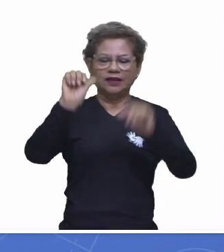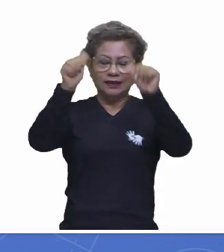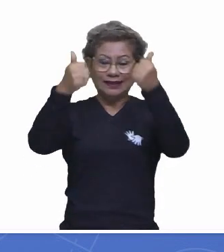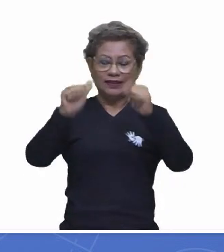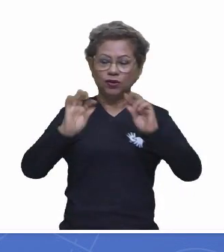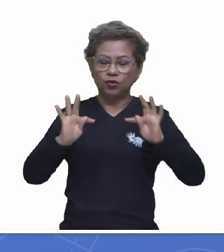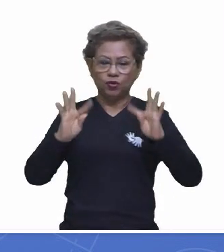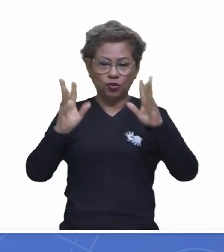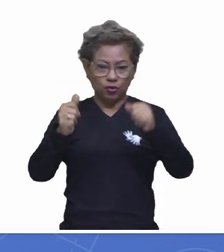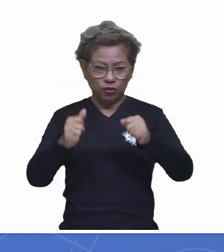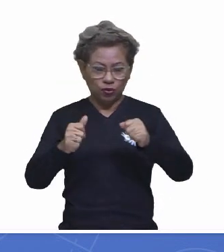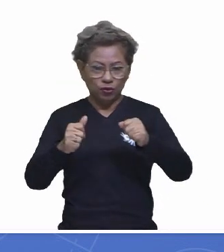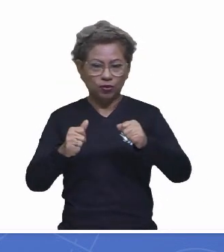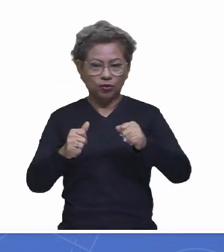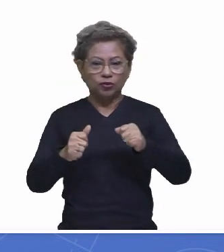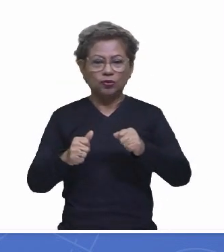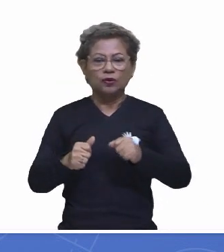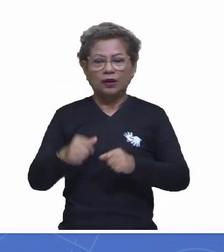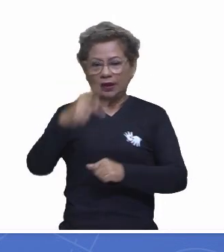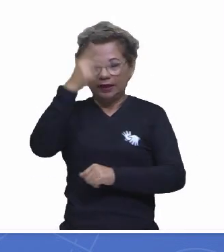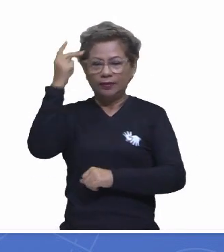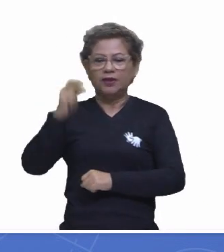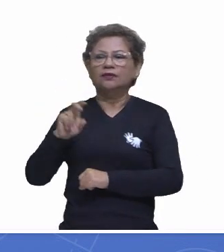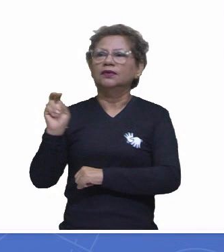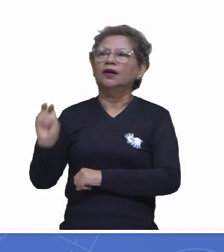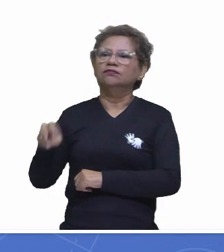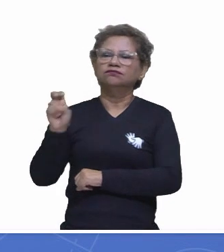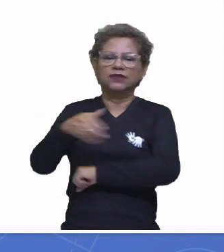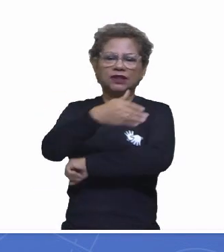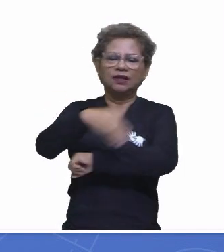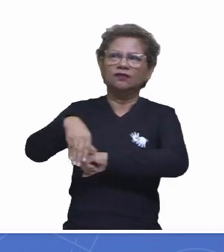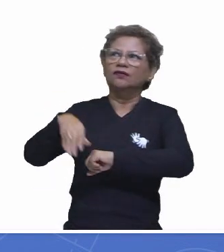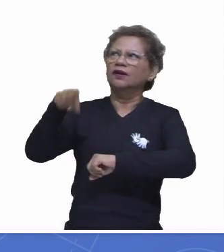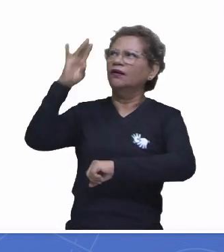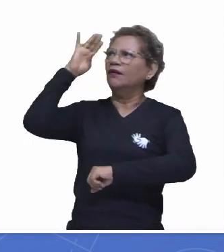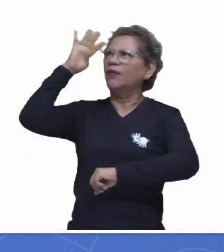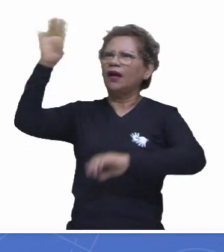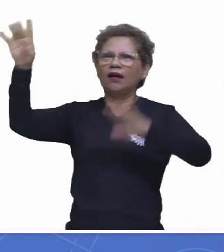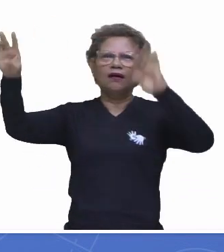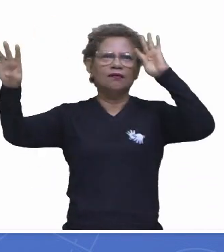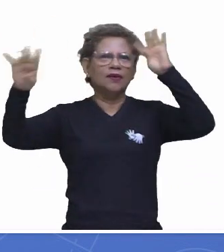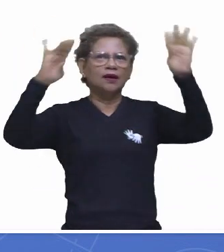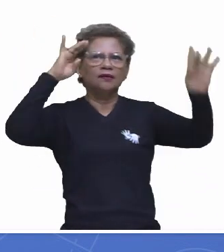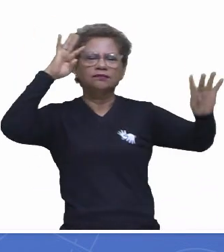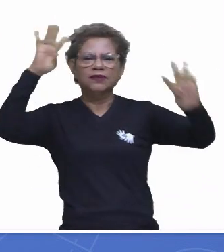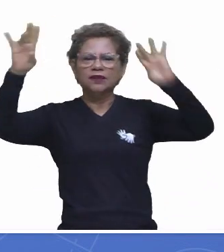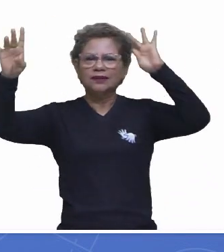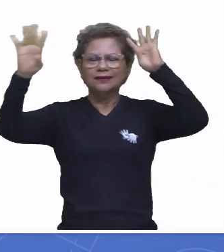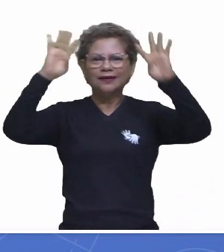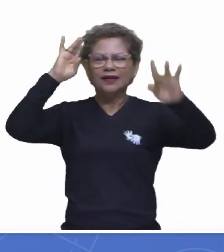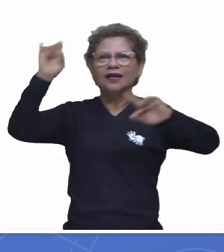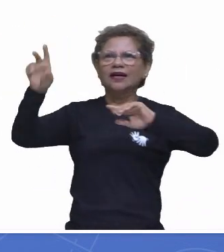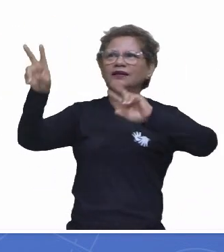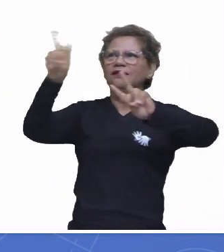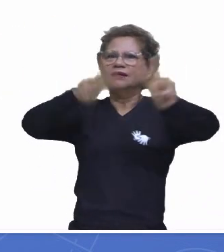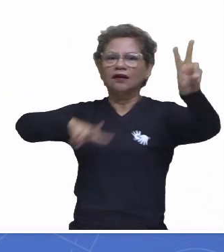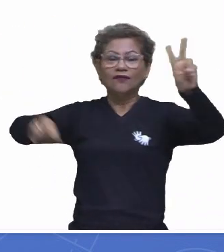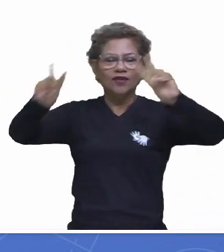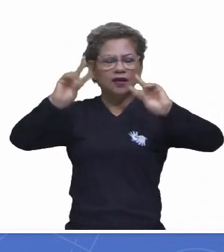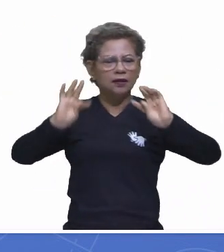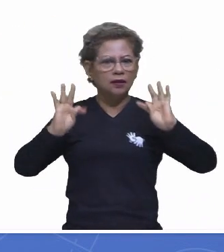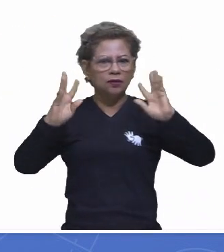pois o enunciador conta sobre suas andanças. Percebe que ele diz eu vou, ou seja, ele vai caminhando, ele está